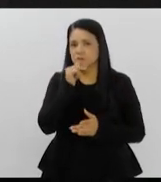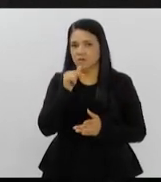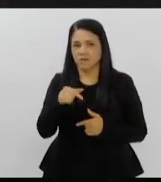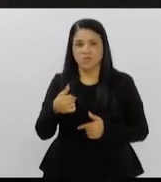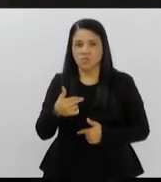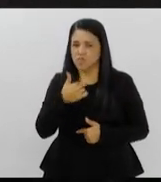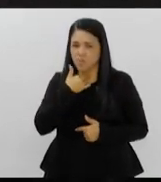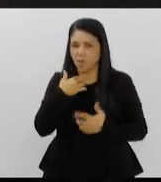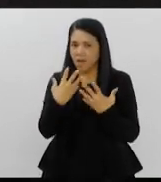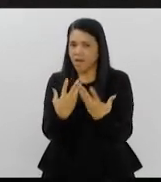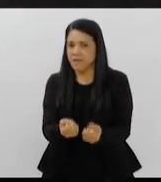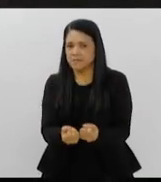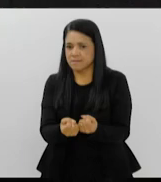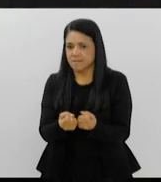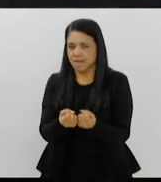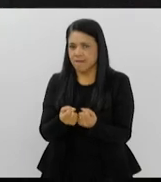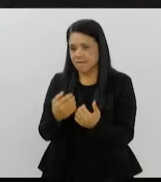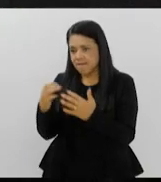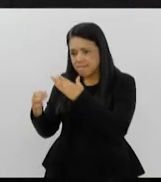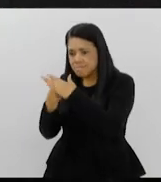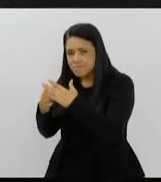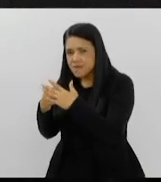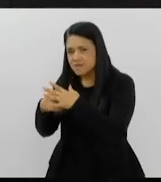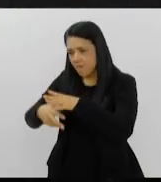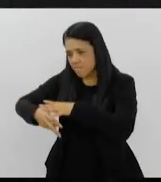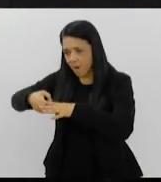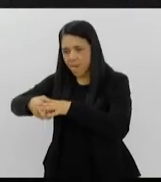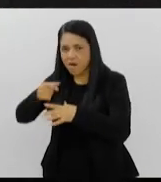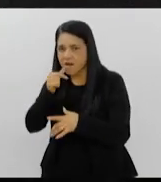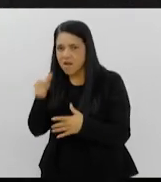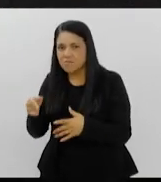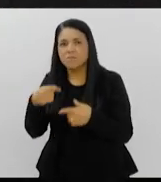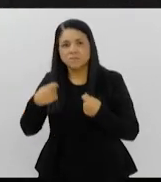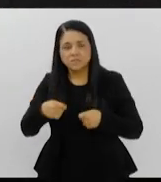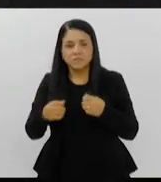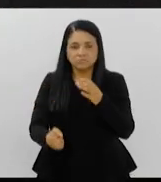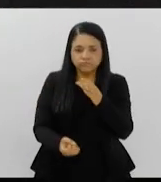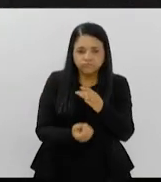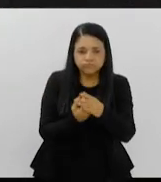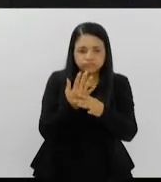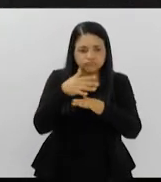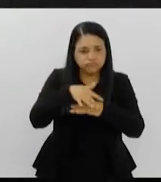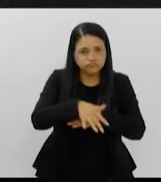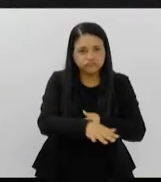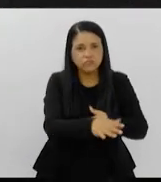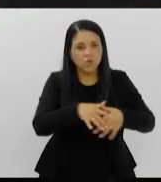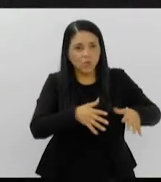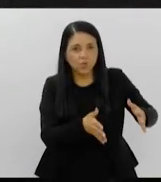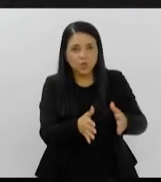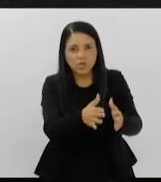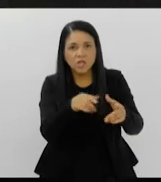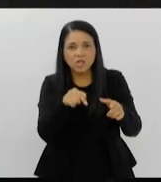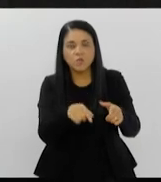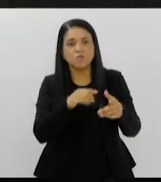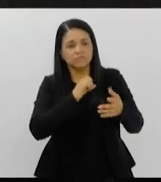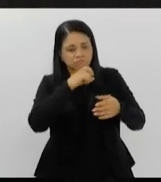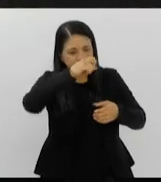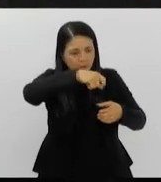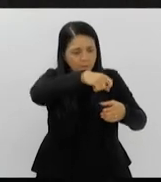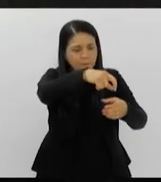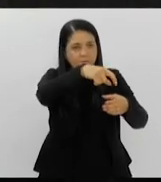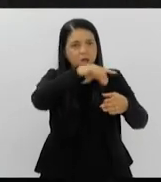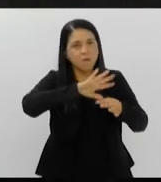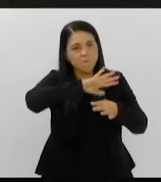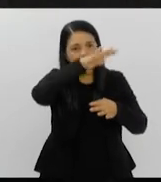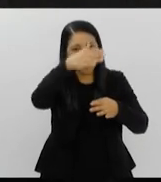lógica prevaleça. Temos que recuperar nossos rios, recuperar nossas nascentes, reflorestar nossos morros e